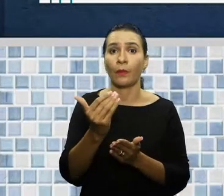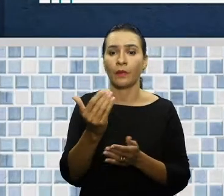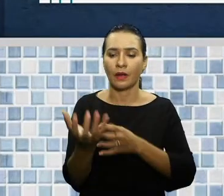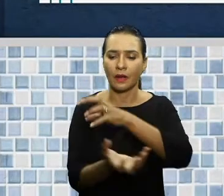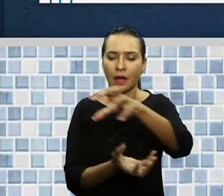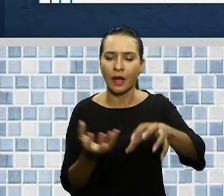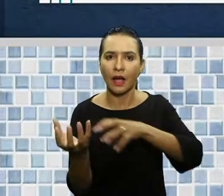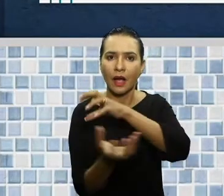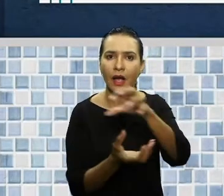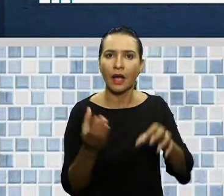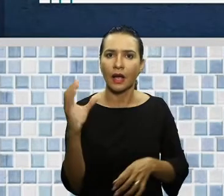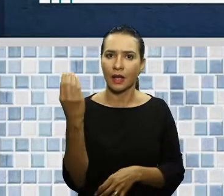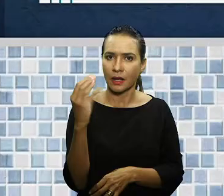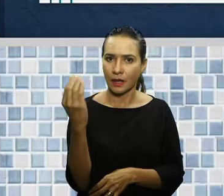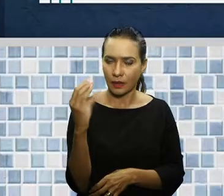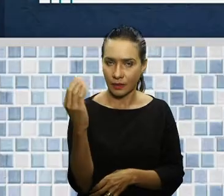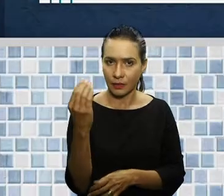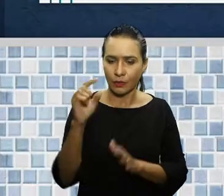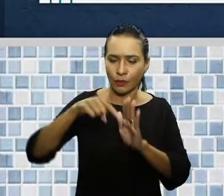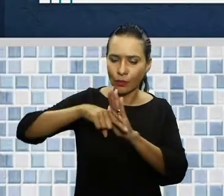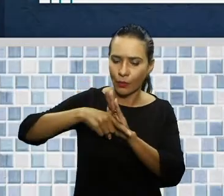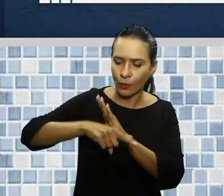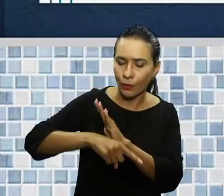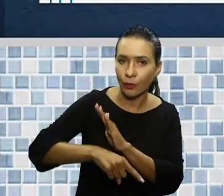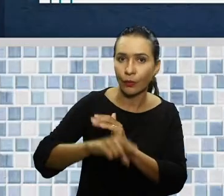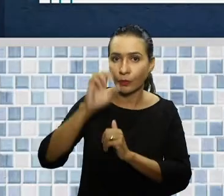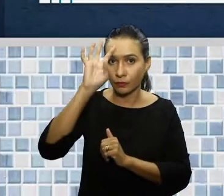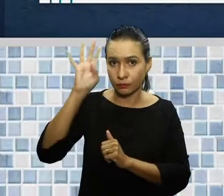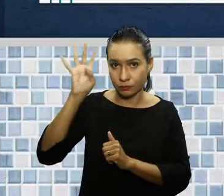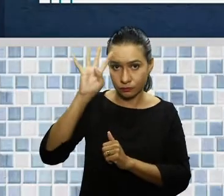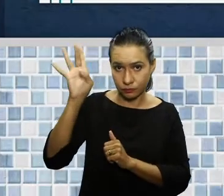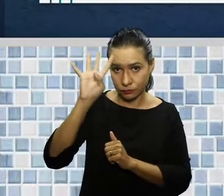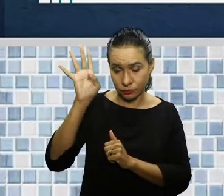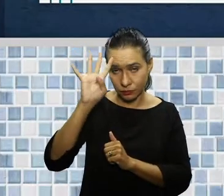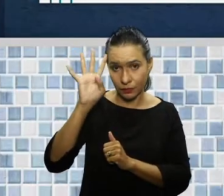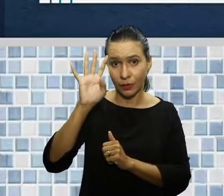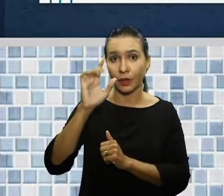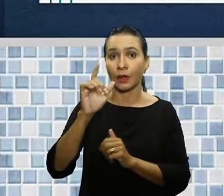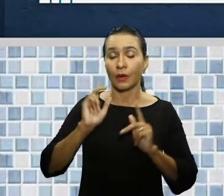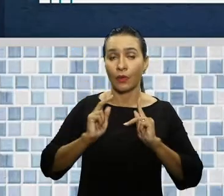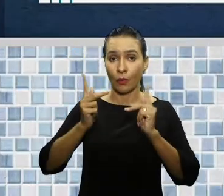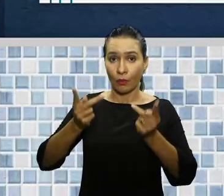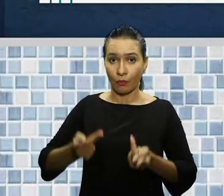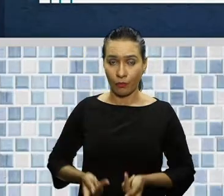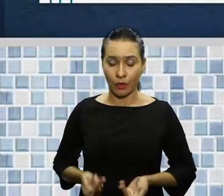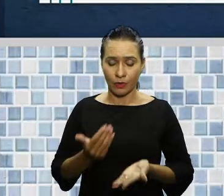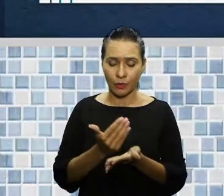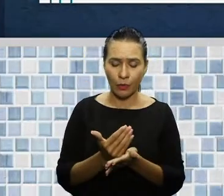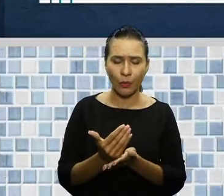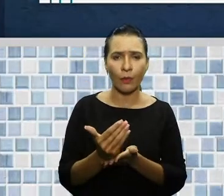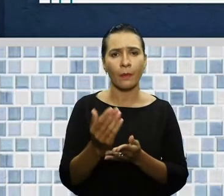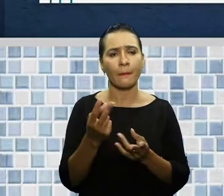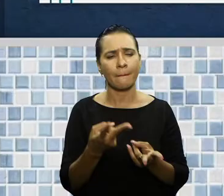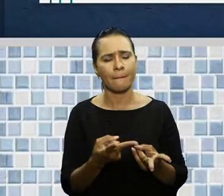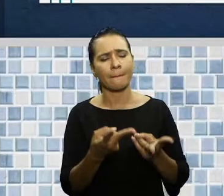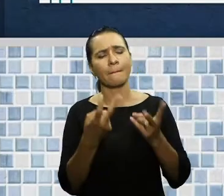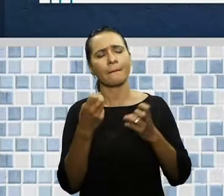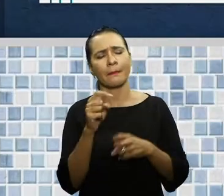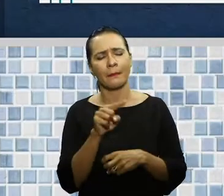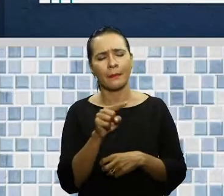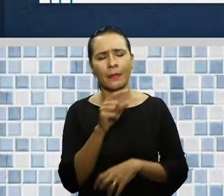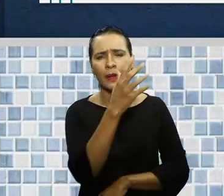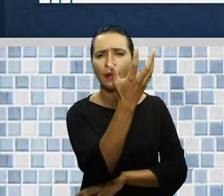revolução científica, a partir do aprofundamento do pensamento, o homem começa a ver os recursos que